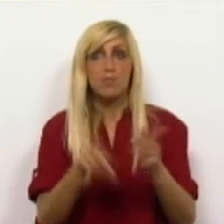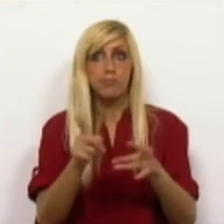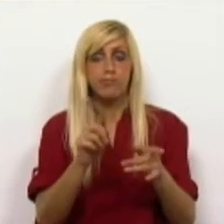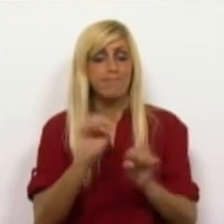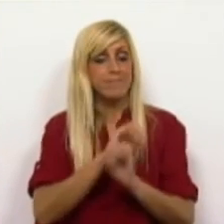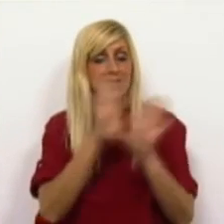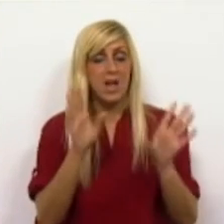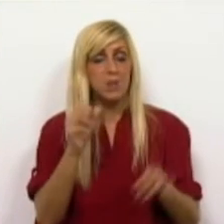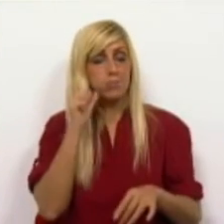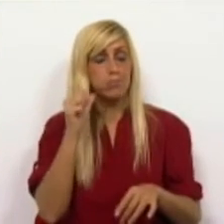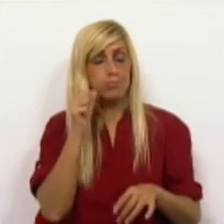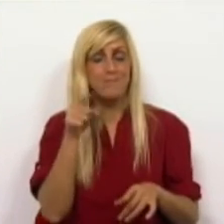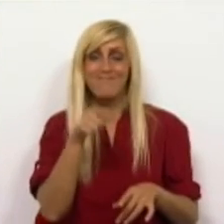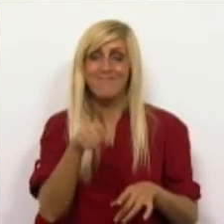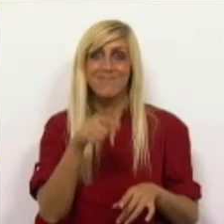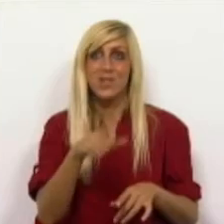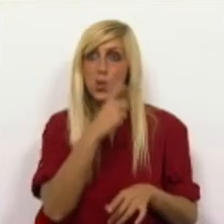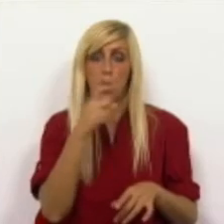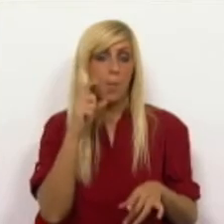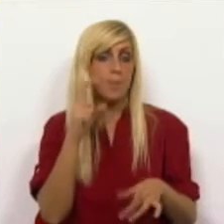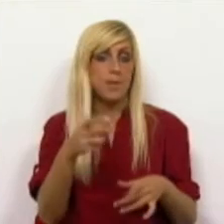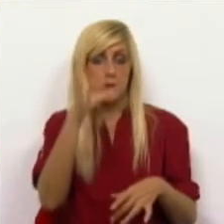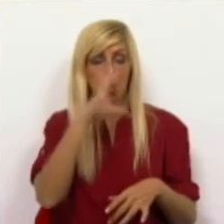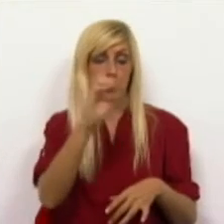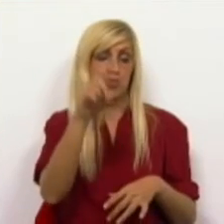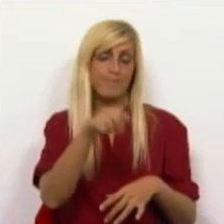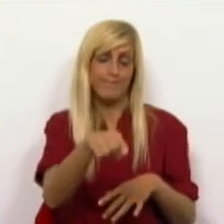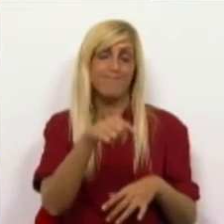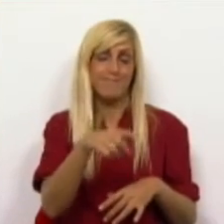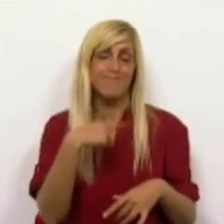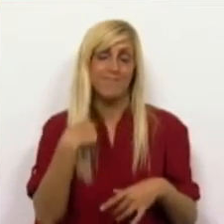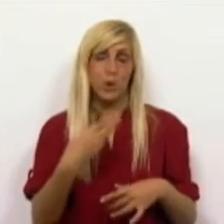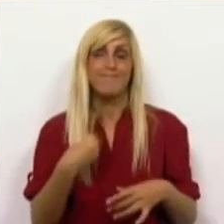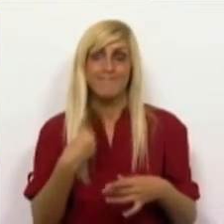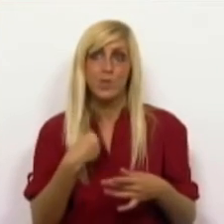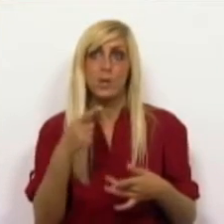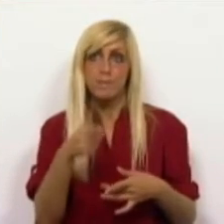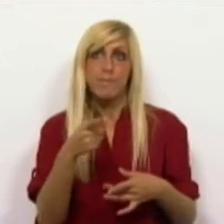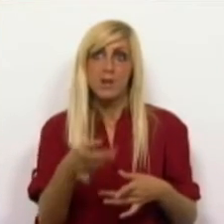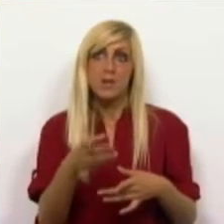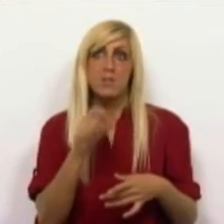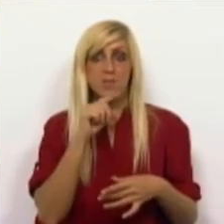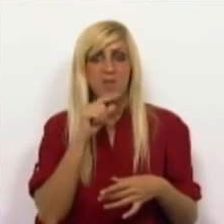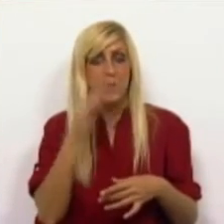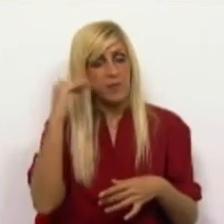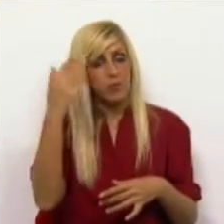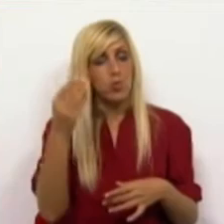claro ainda que este seja o compromisso do Governo. Receamos que